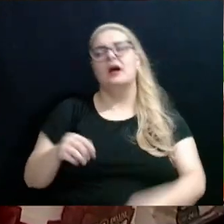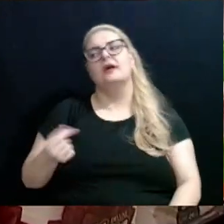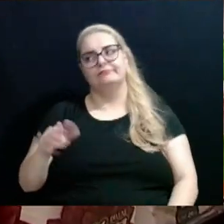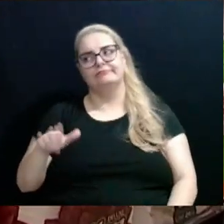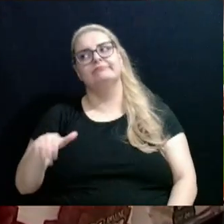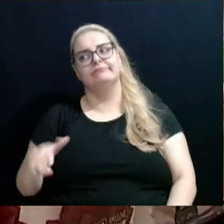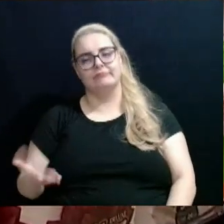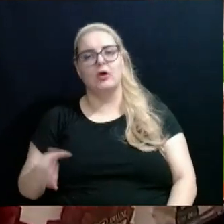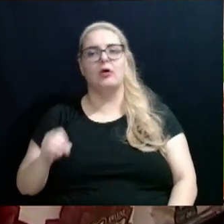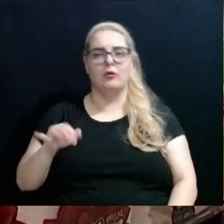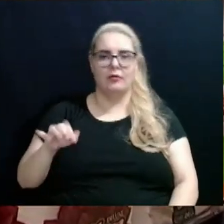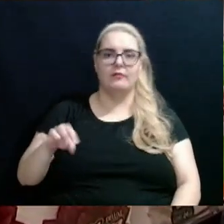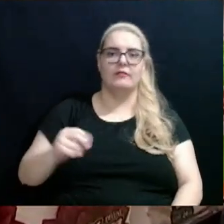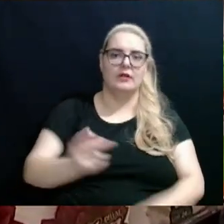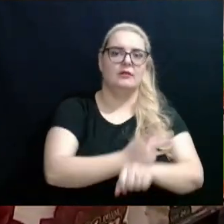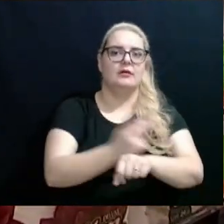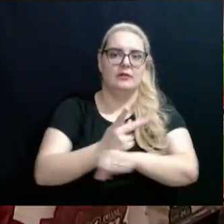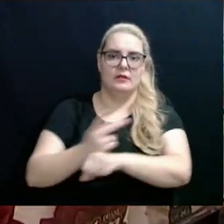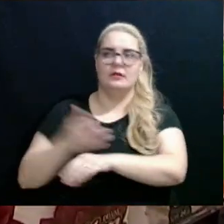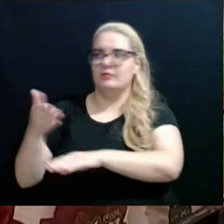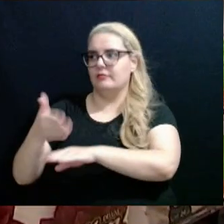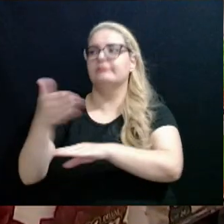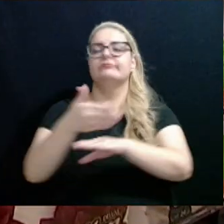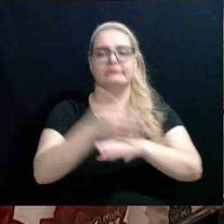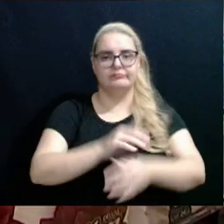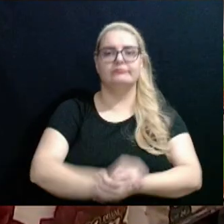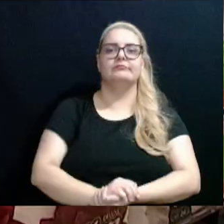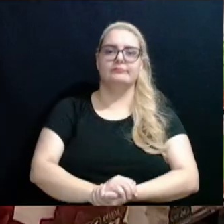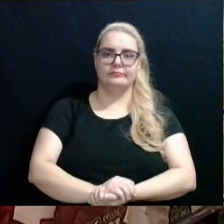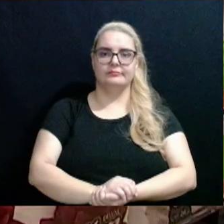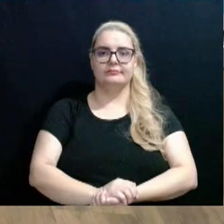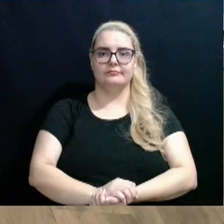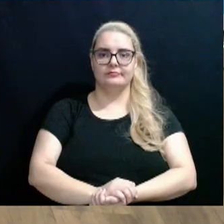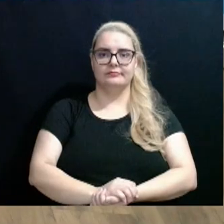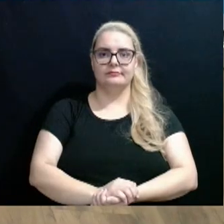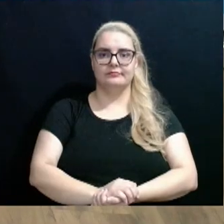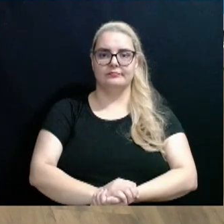vou vou atrás de ofertas.